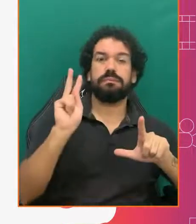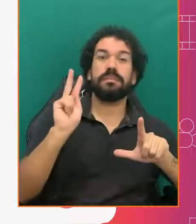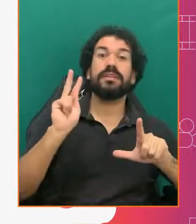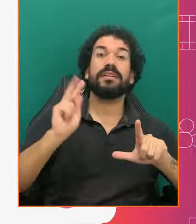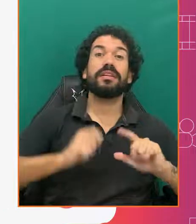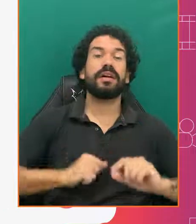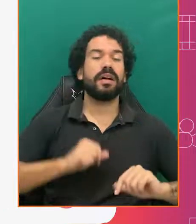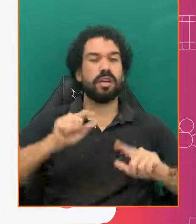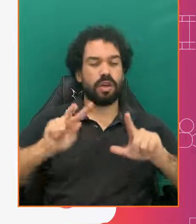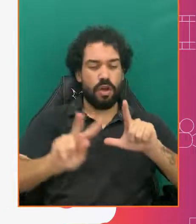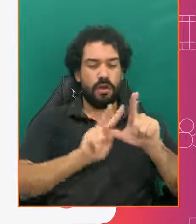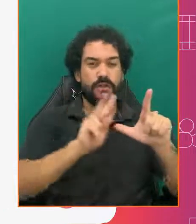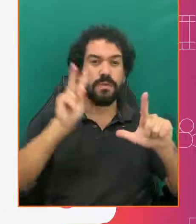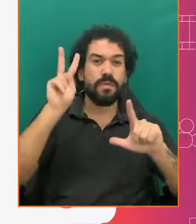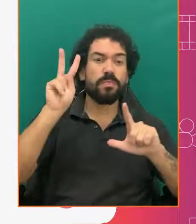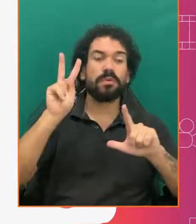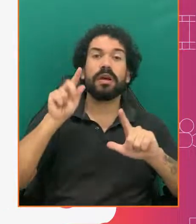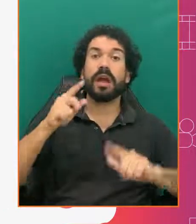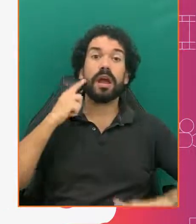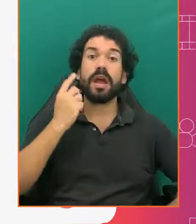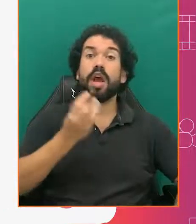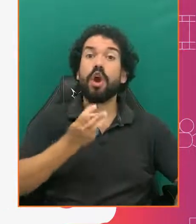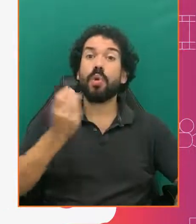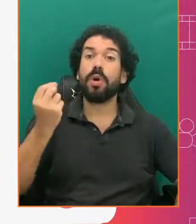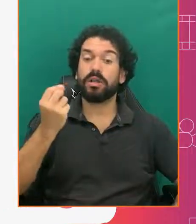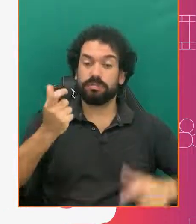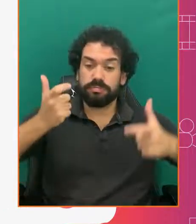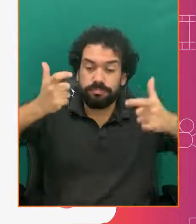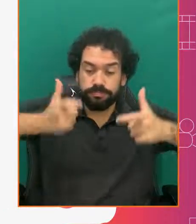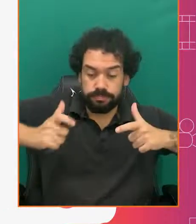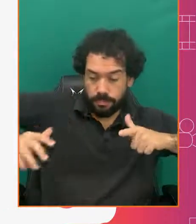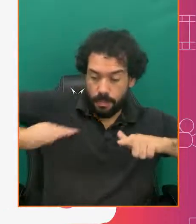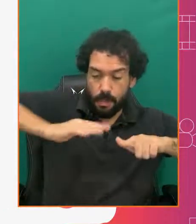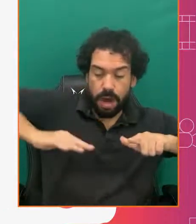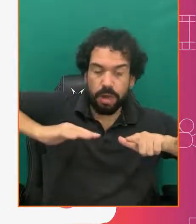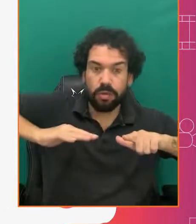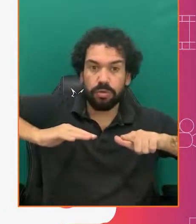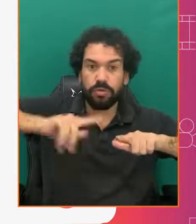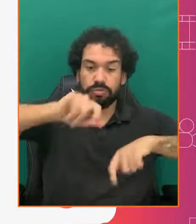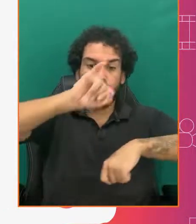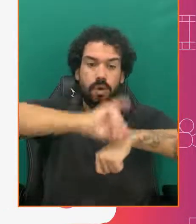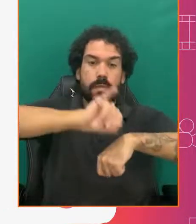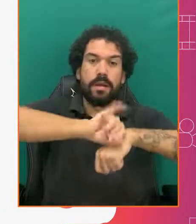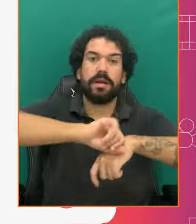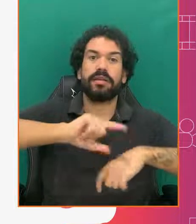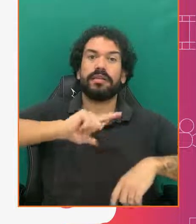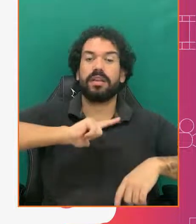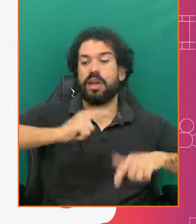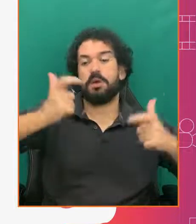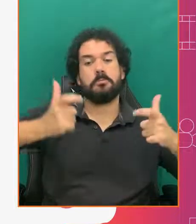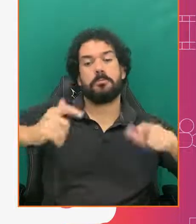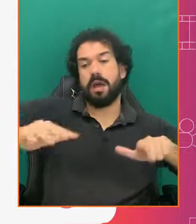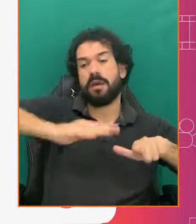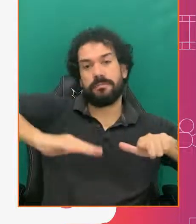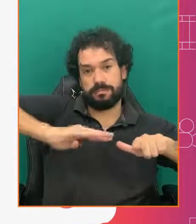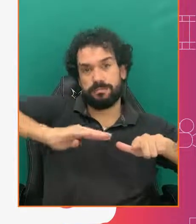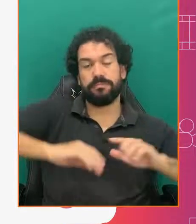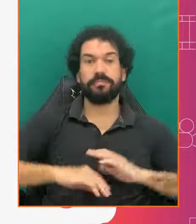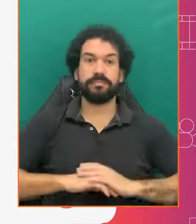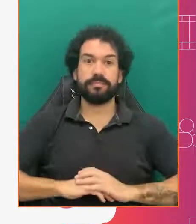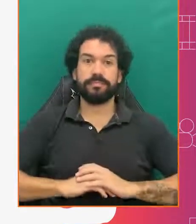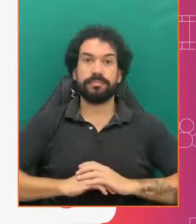volume. O volume é a quantidade de espaço que um corpo ocupa